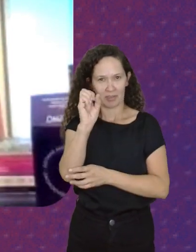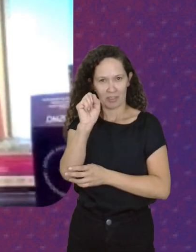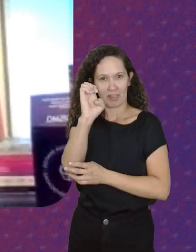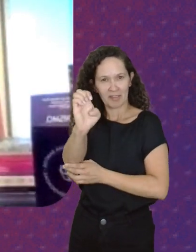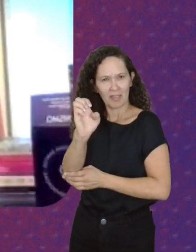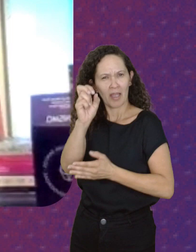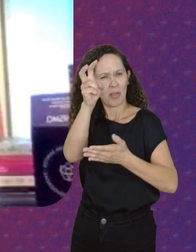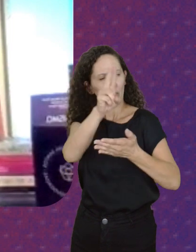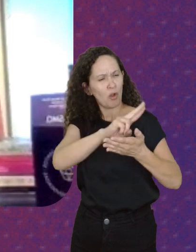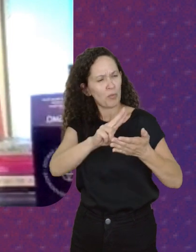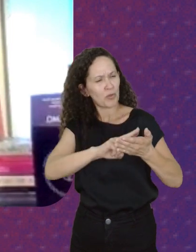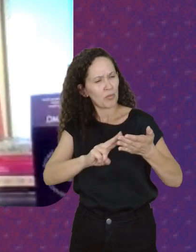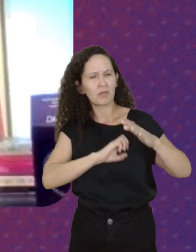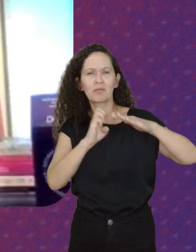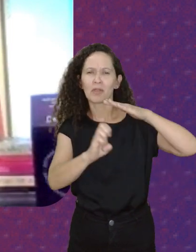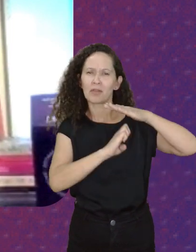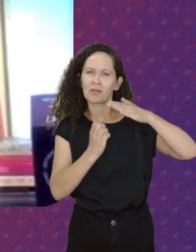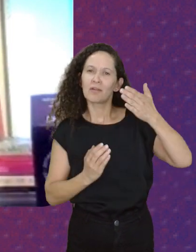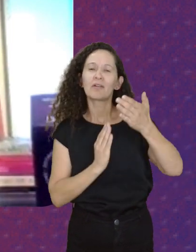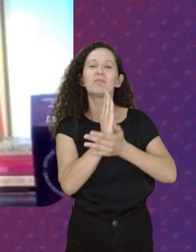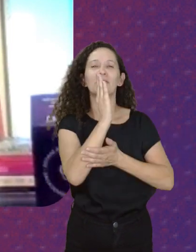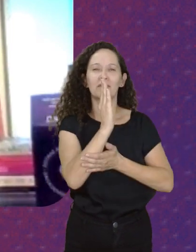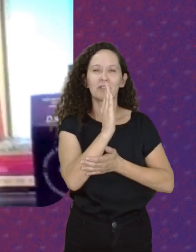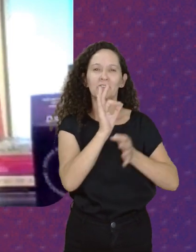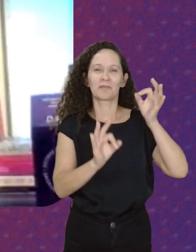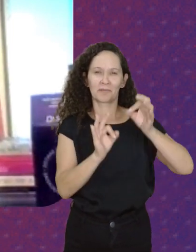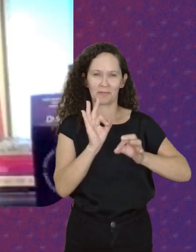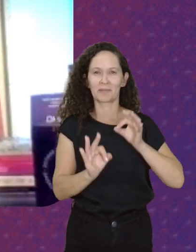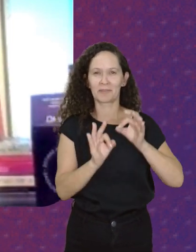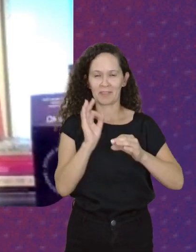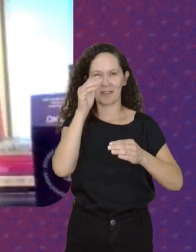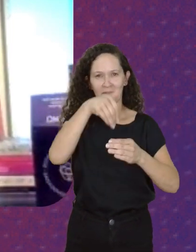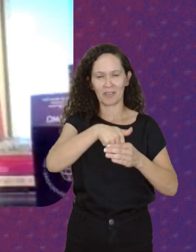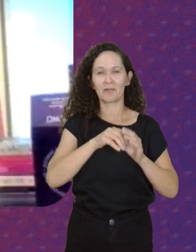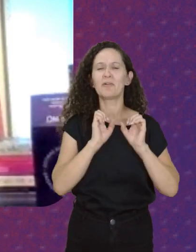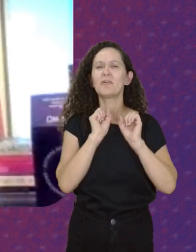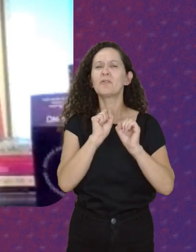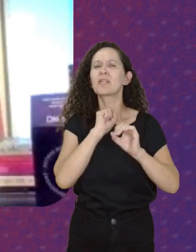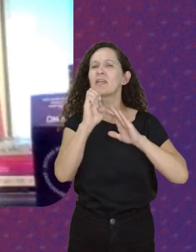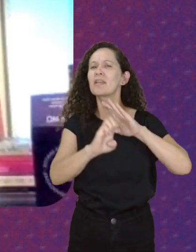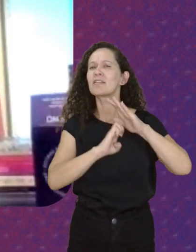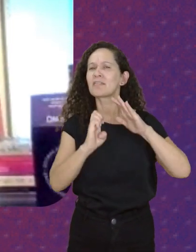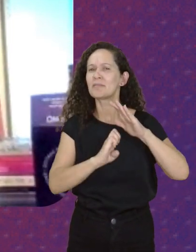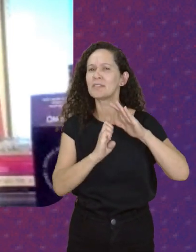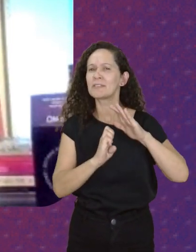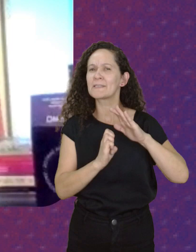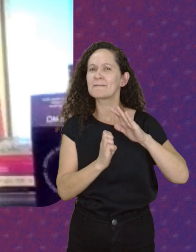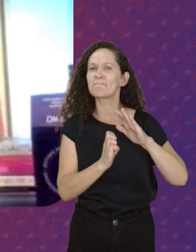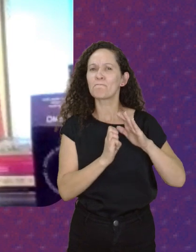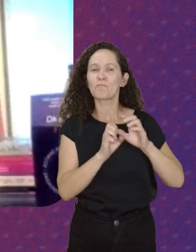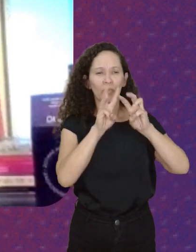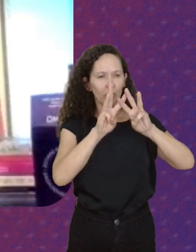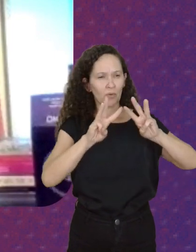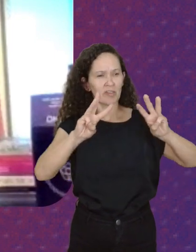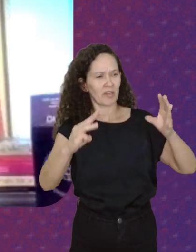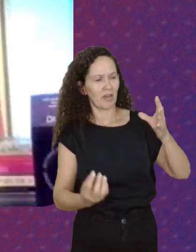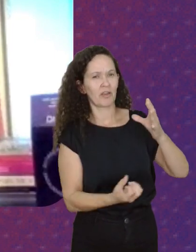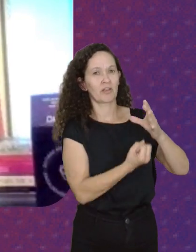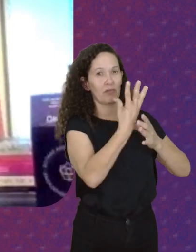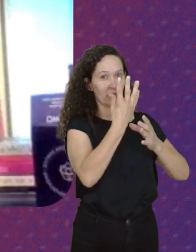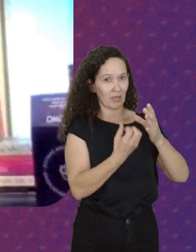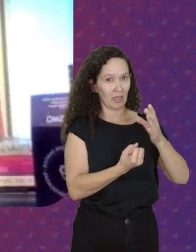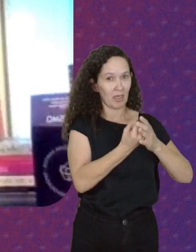das empresas que estão aprovadas pela Justiça Eleitoral. O que essas empresas vão fazer? Elas vão fazer um site, elas vão divulgar